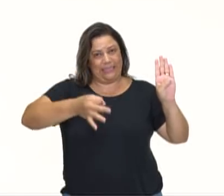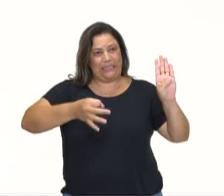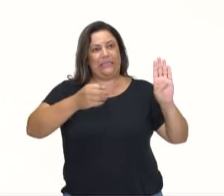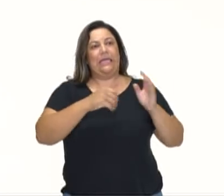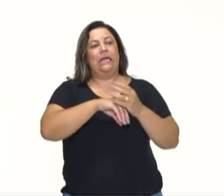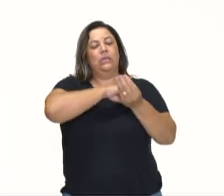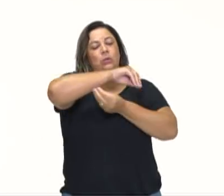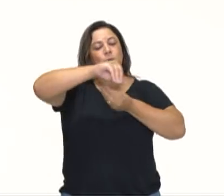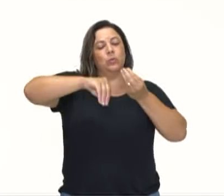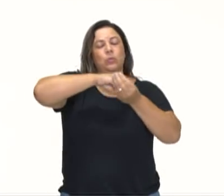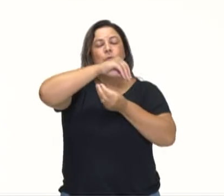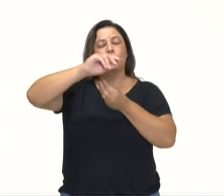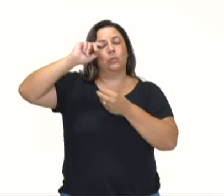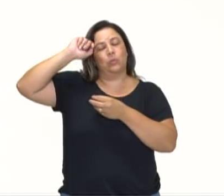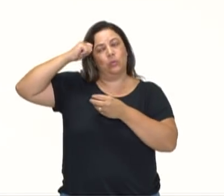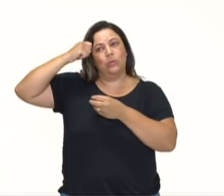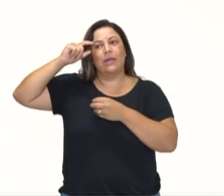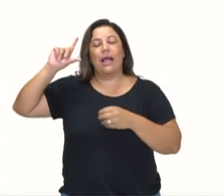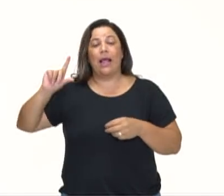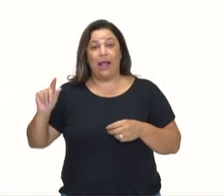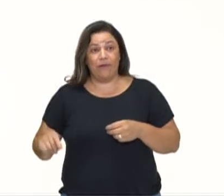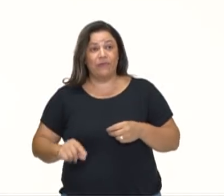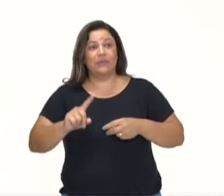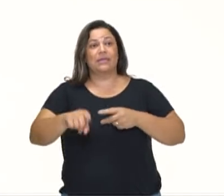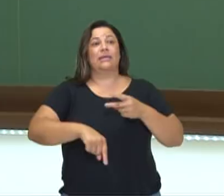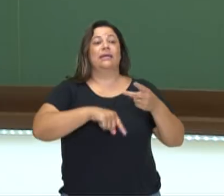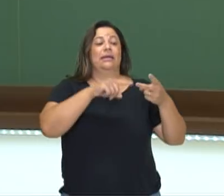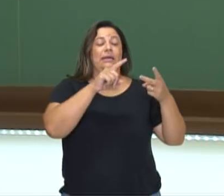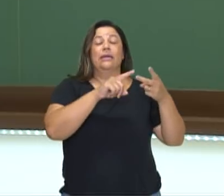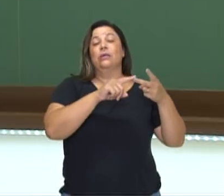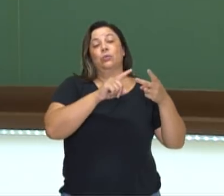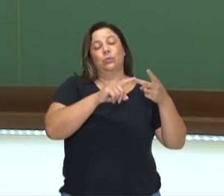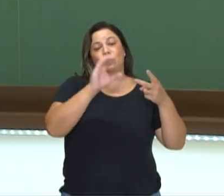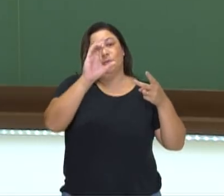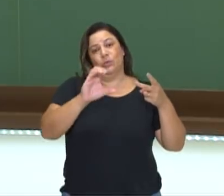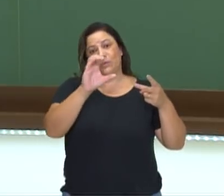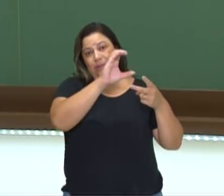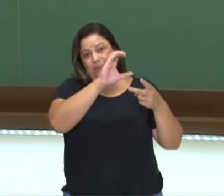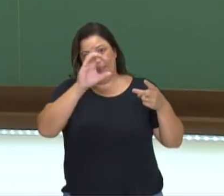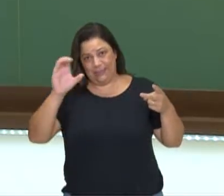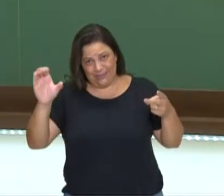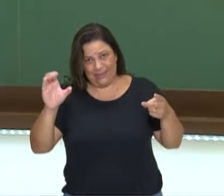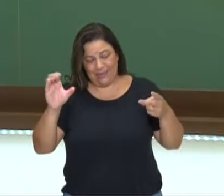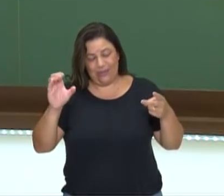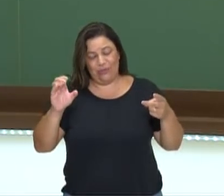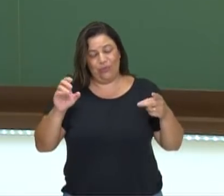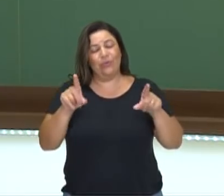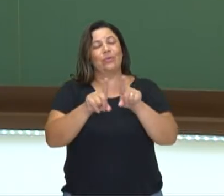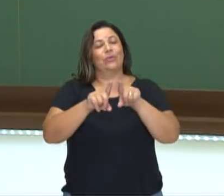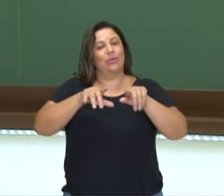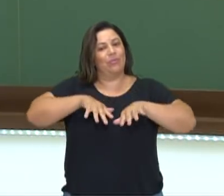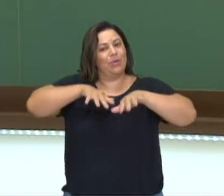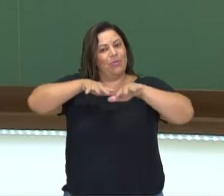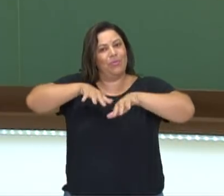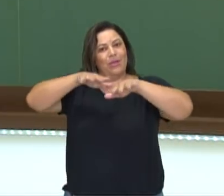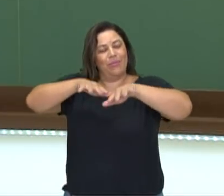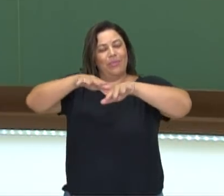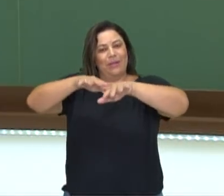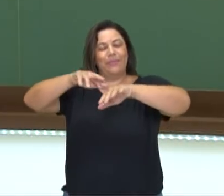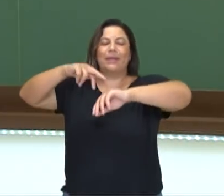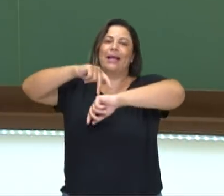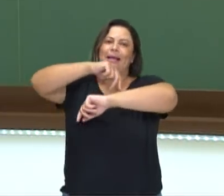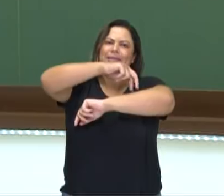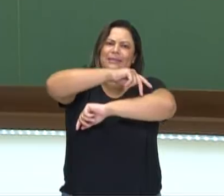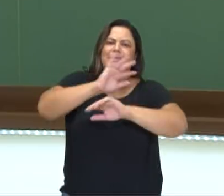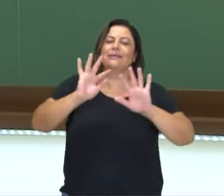africanos, coroação do rei de Congo, com elementos católicos, até porque é uma grande procissão, um grande desfile que